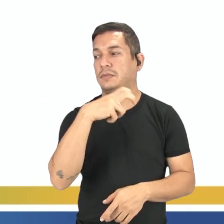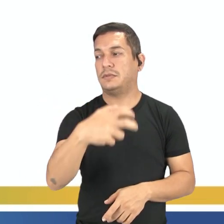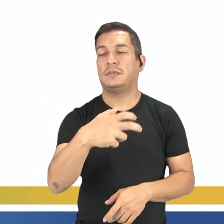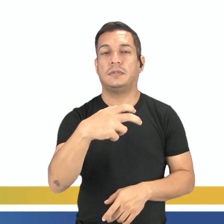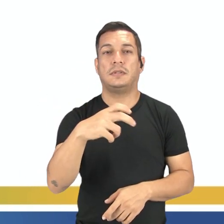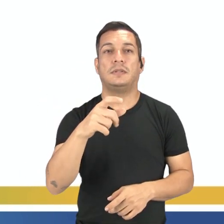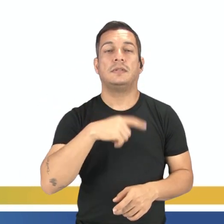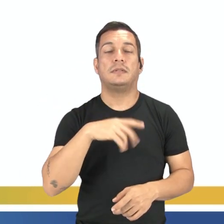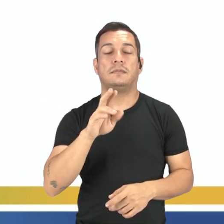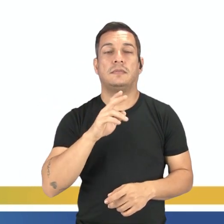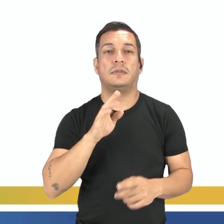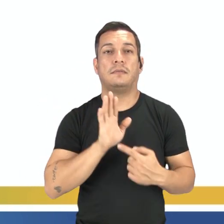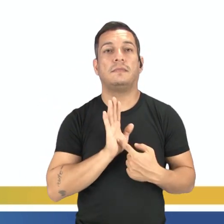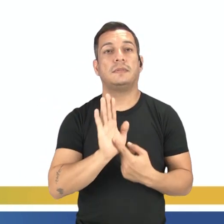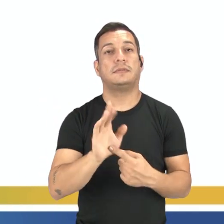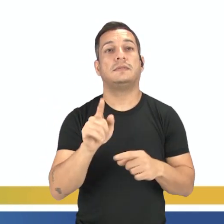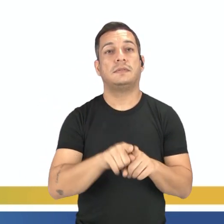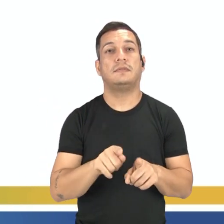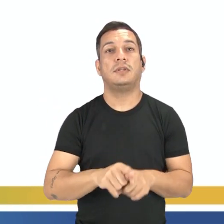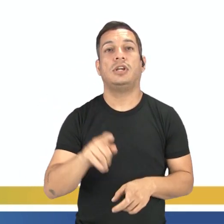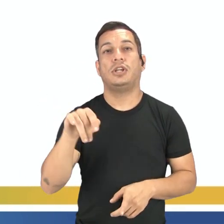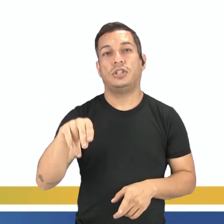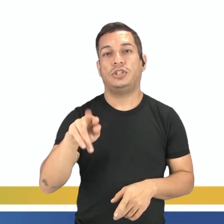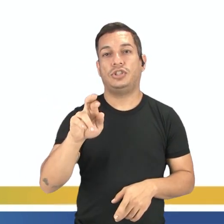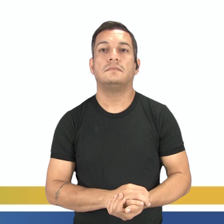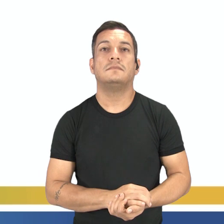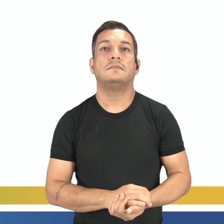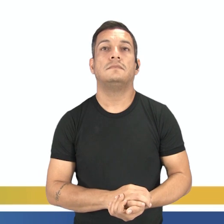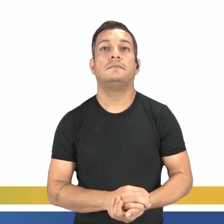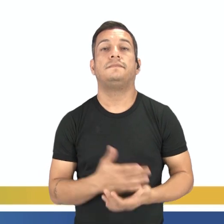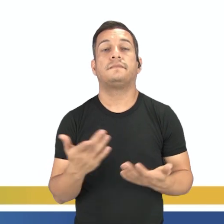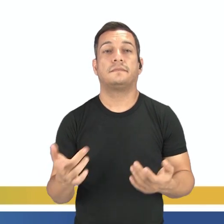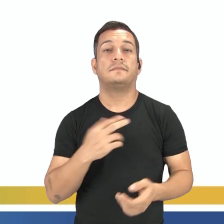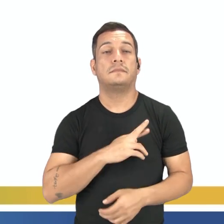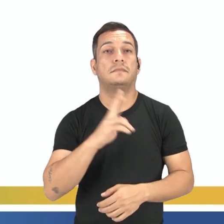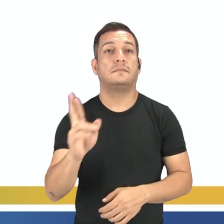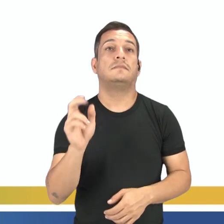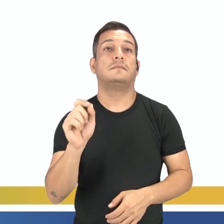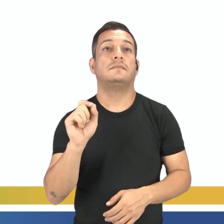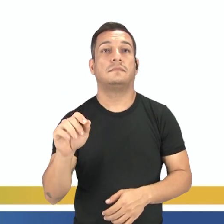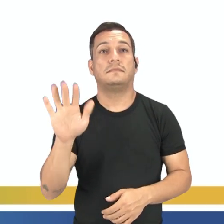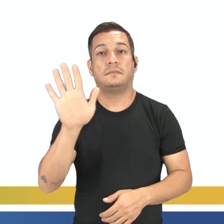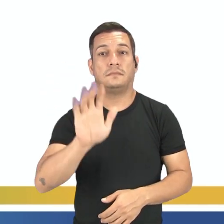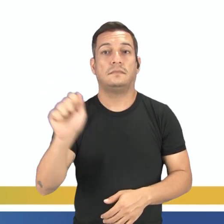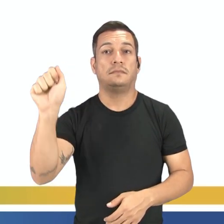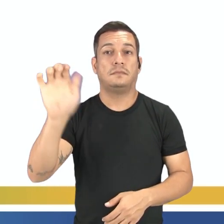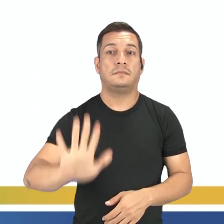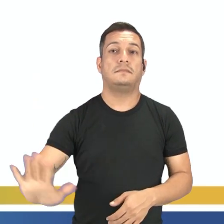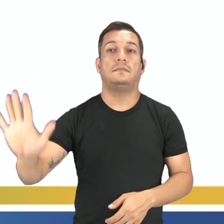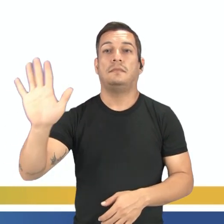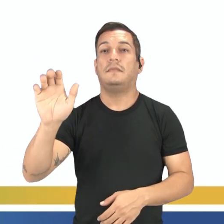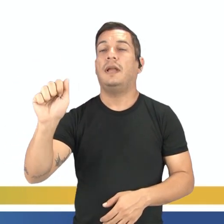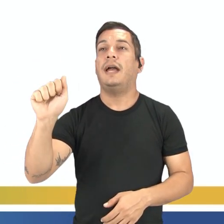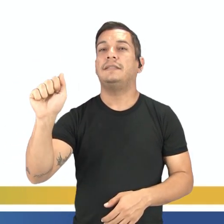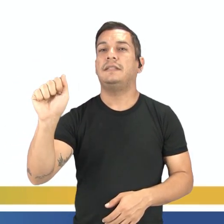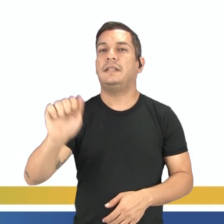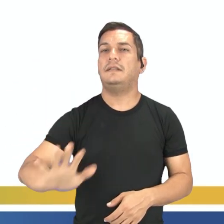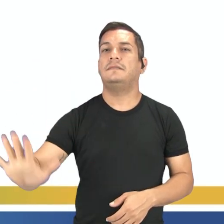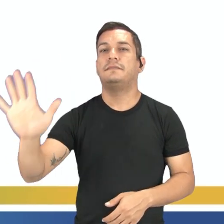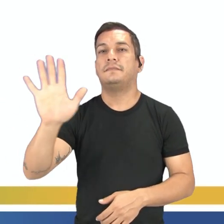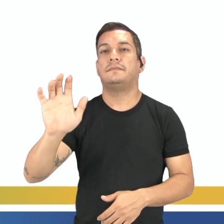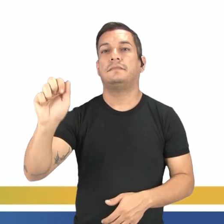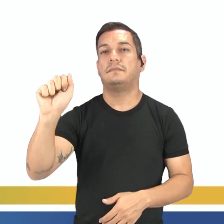sequência, representando a África, Nigéria e Gabão. E representando a Ásia, nós temos o Líbano, que por